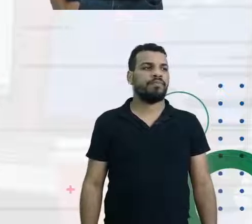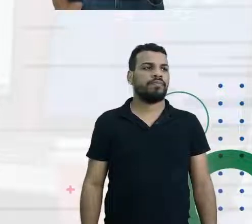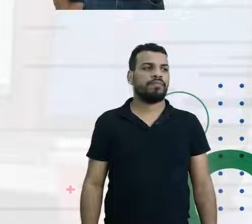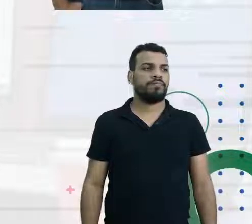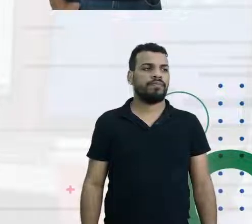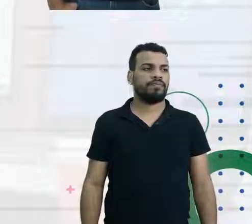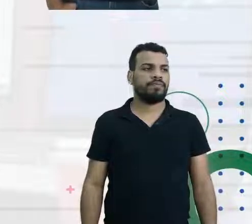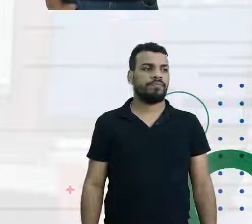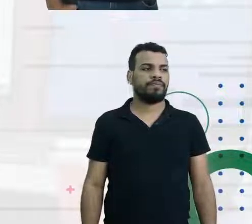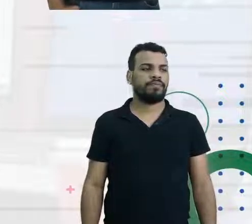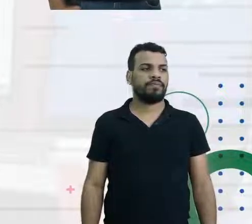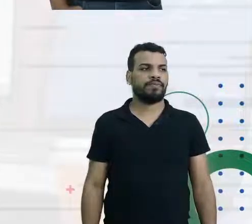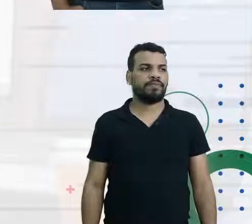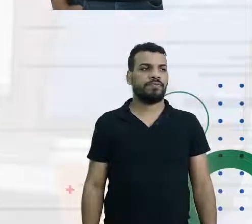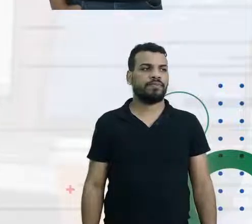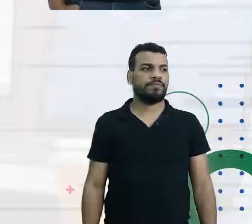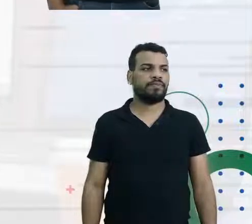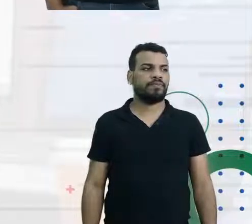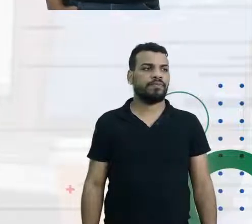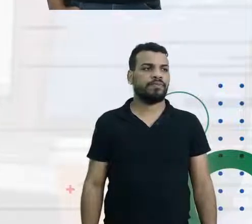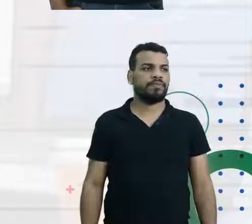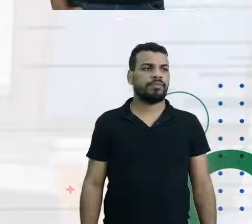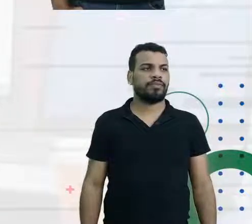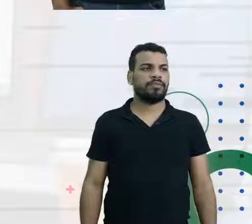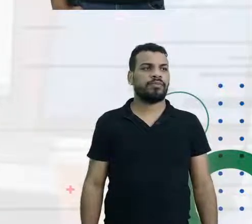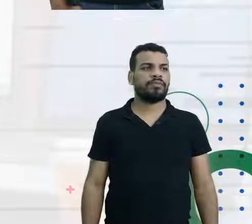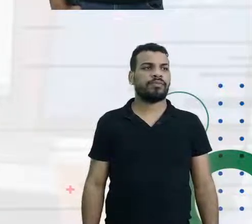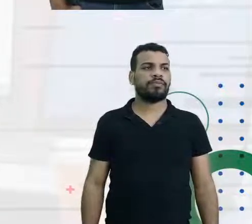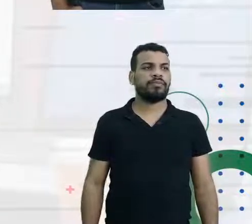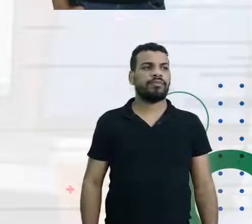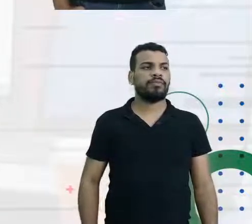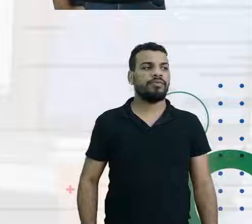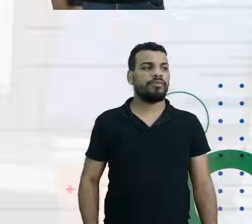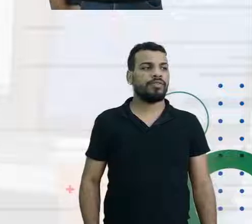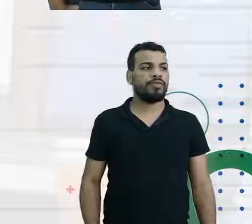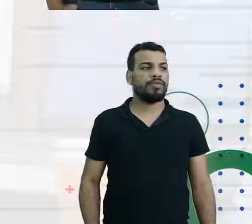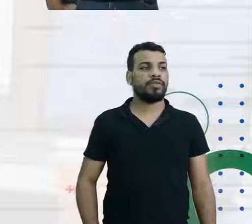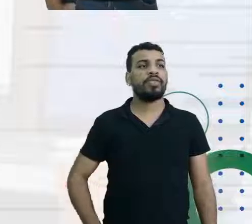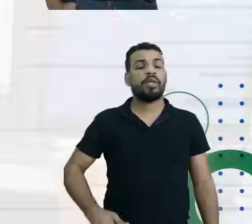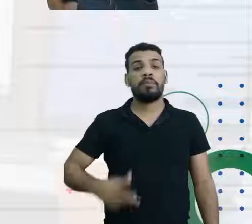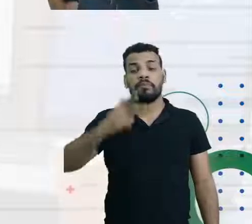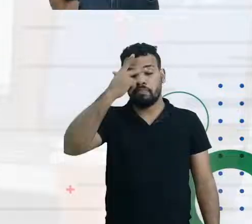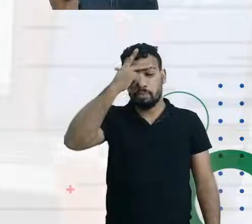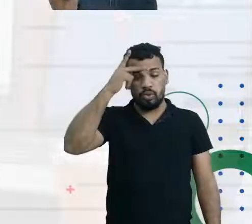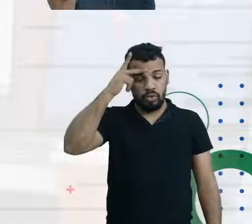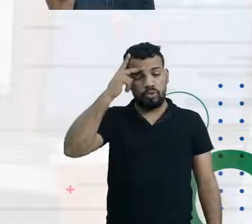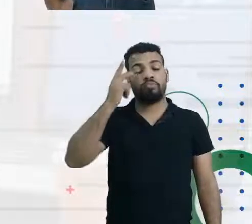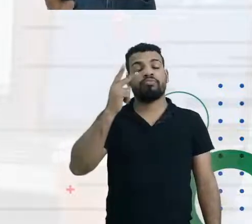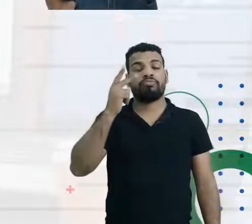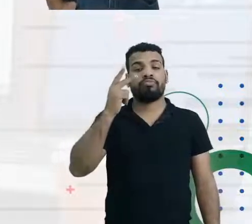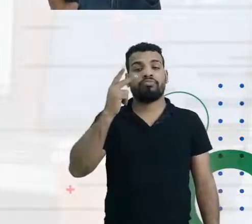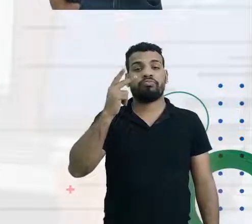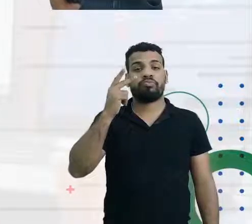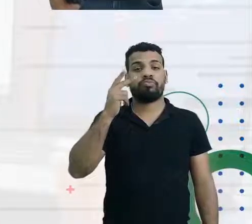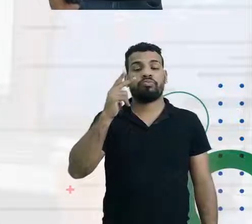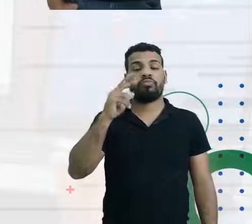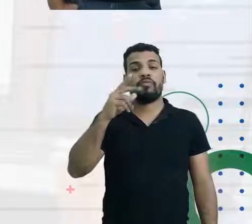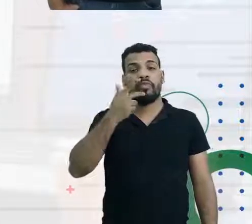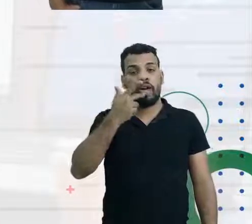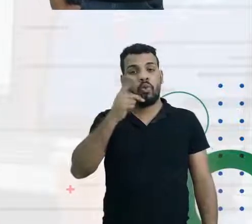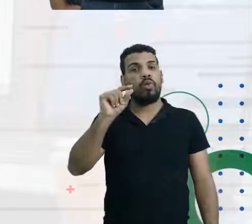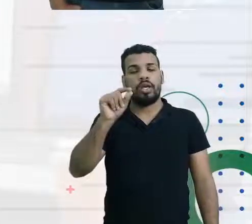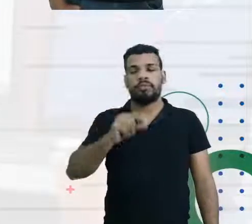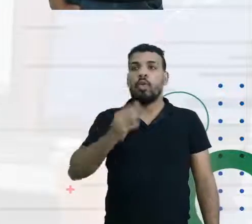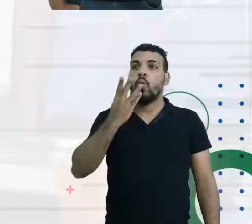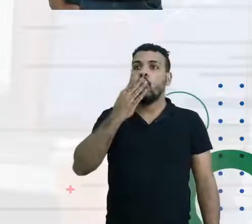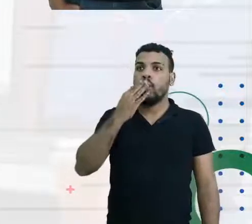Bom, eu tinha falado que há quem diga que as cores são das coisas mais importantes dentro de um game, né? E sim,